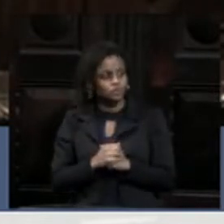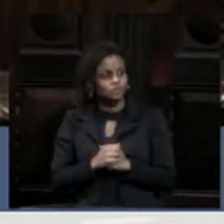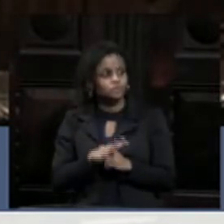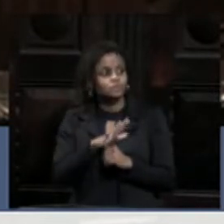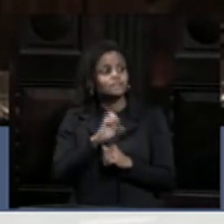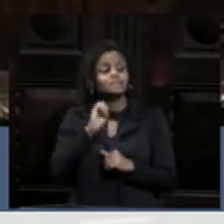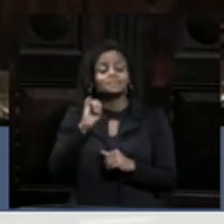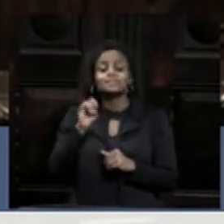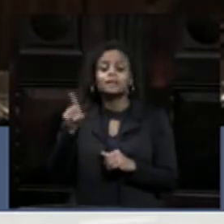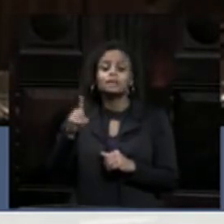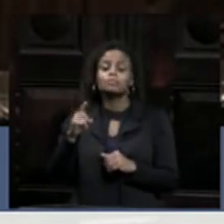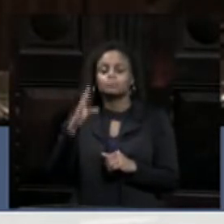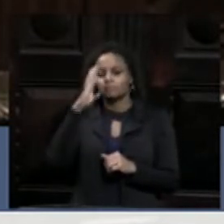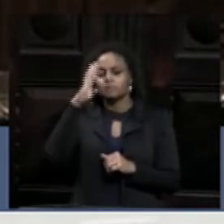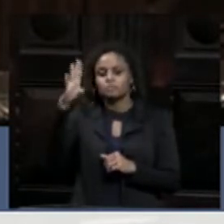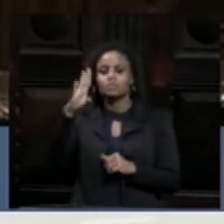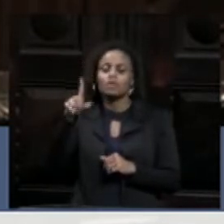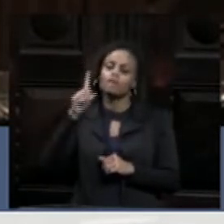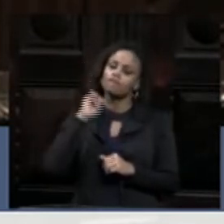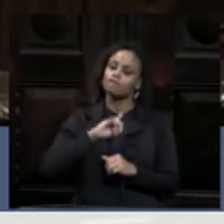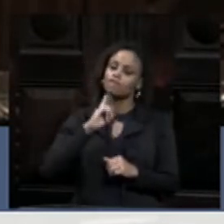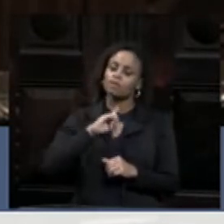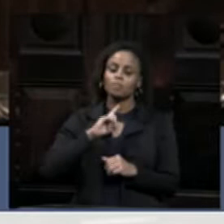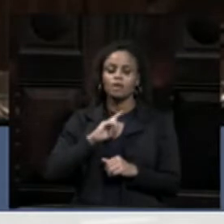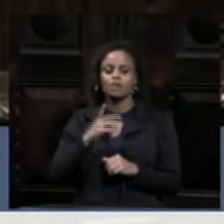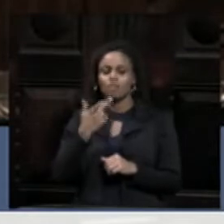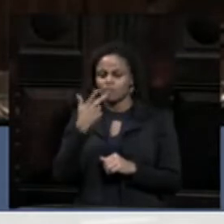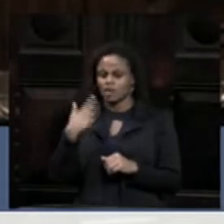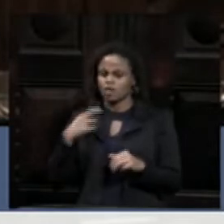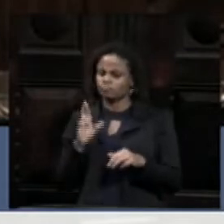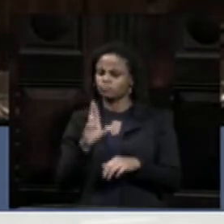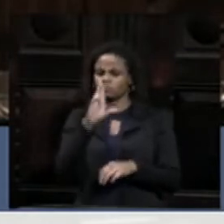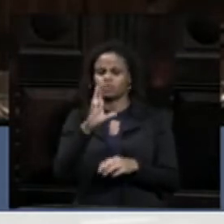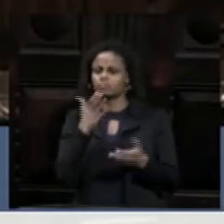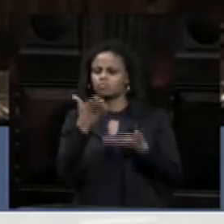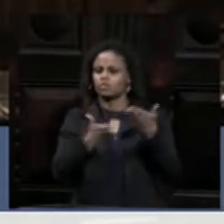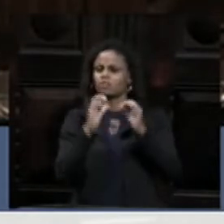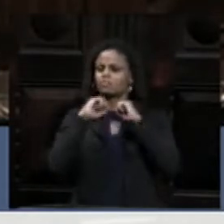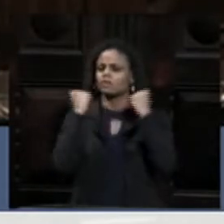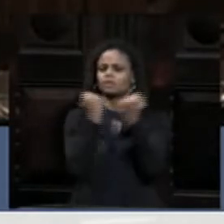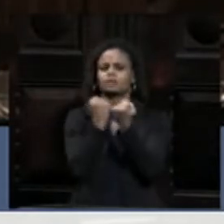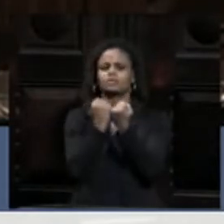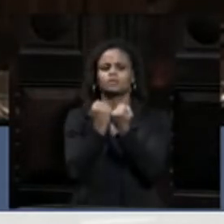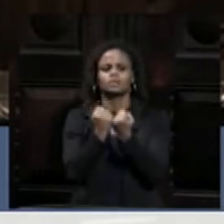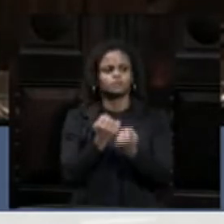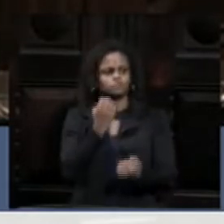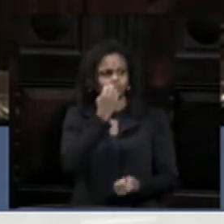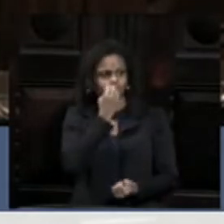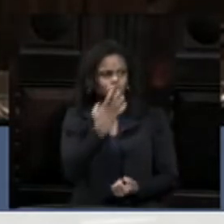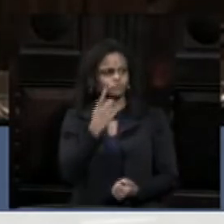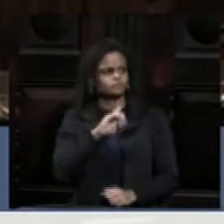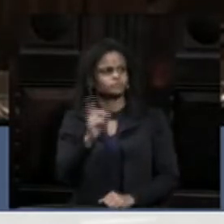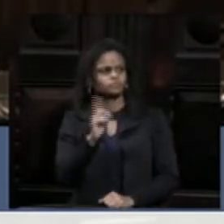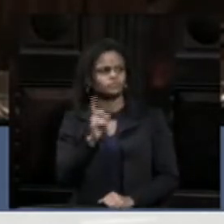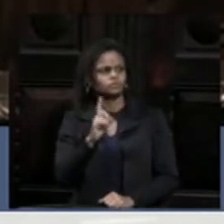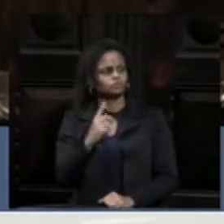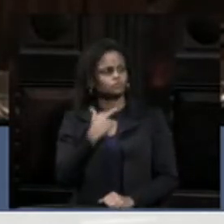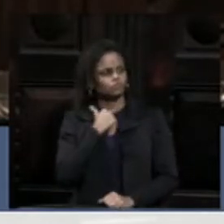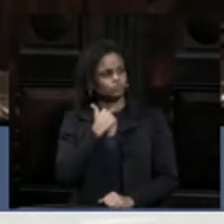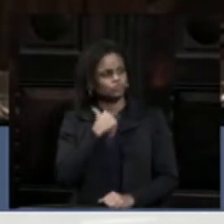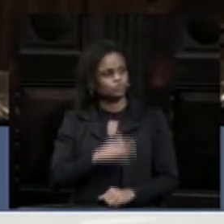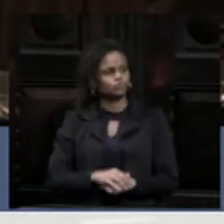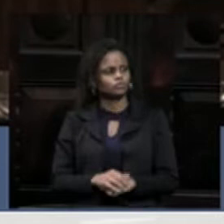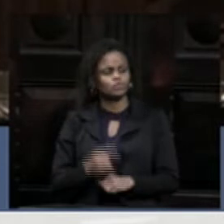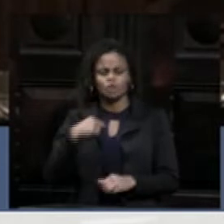querer chamar para si e assumir o estádio do Maracanã, não é, não terá de maneira alguma